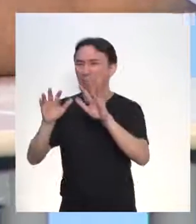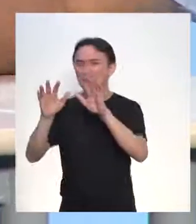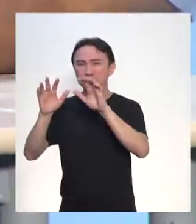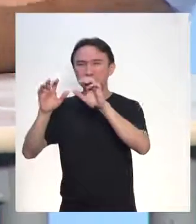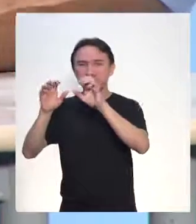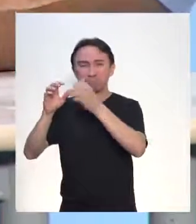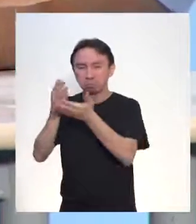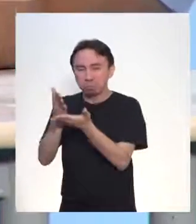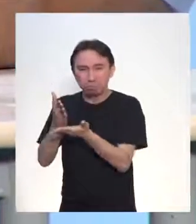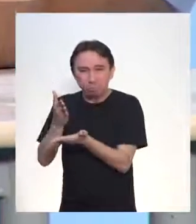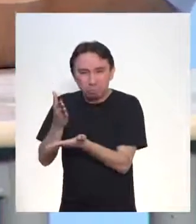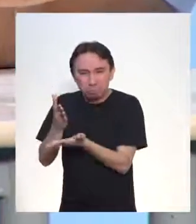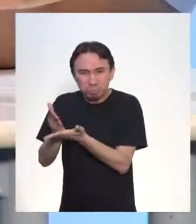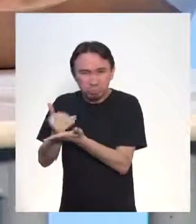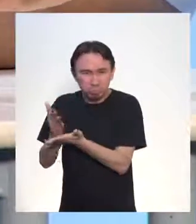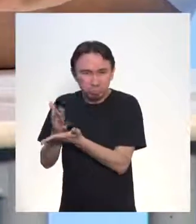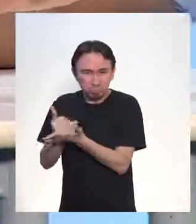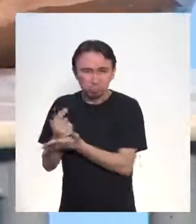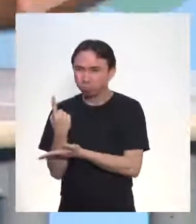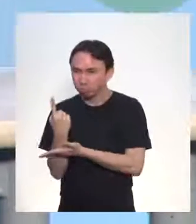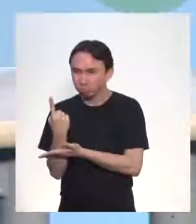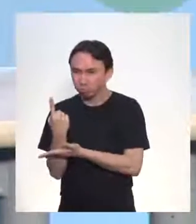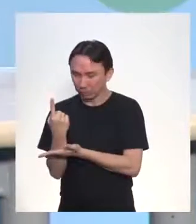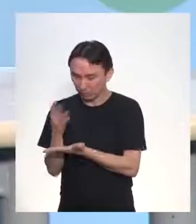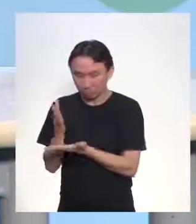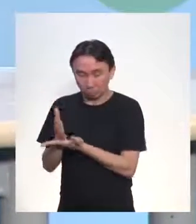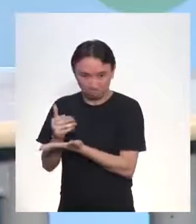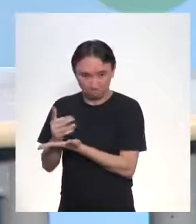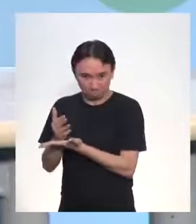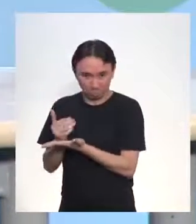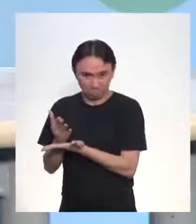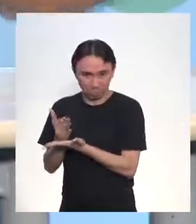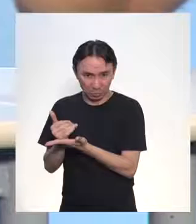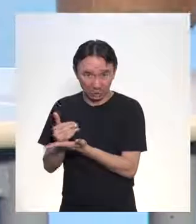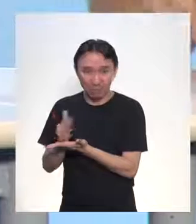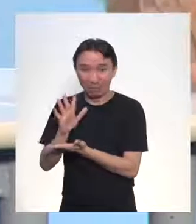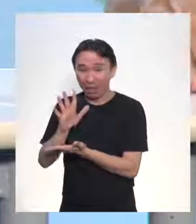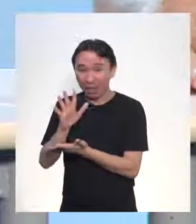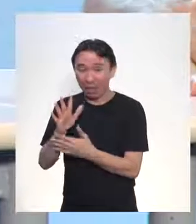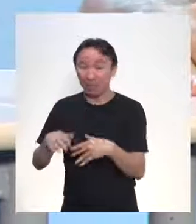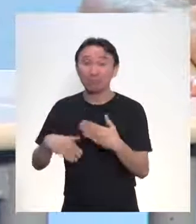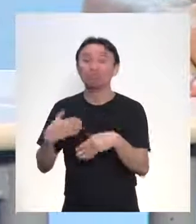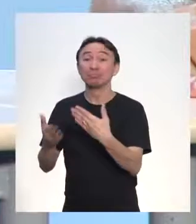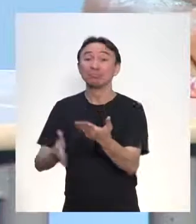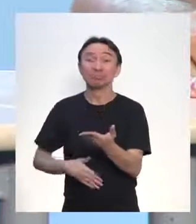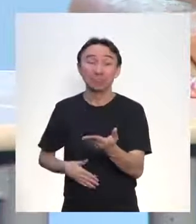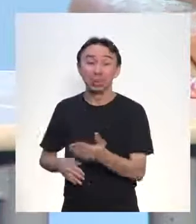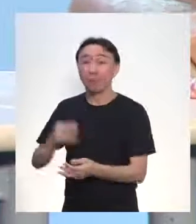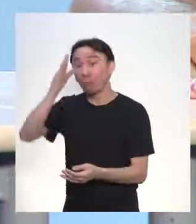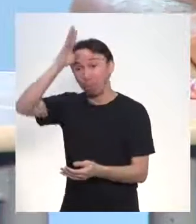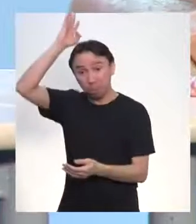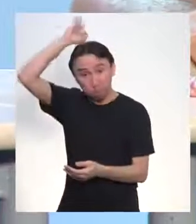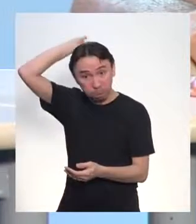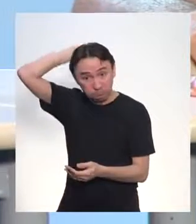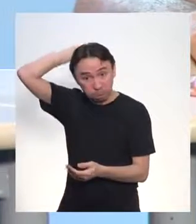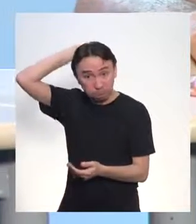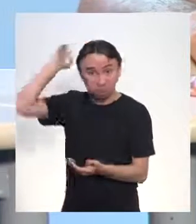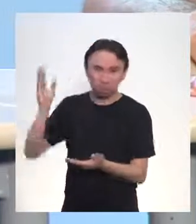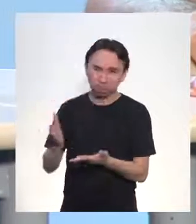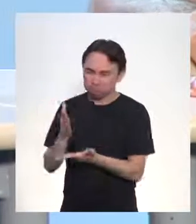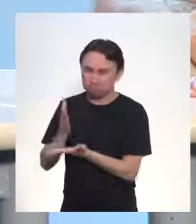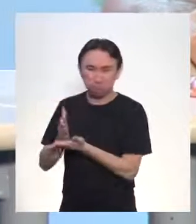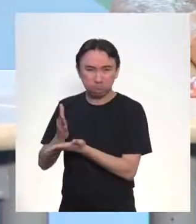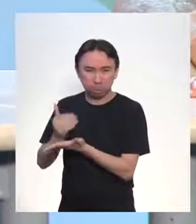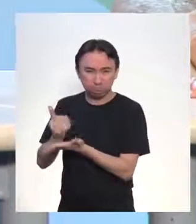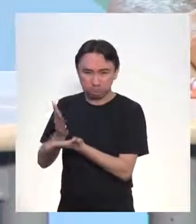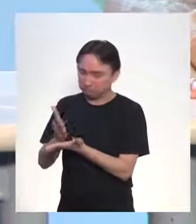todo junto aqui, ó. O Império Romano era um bloco aqui. Mas houve a necessidade de dividir o Império Romano, né, até por conta do